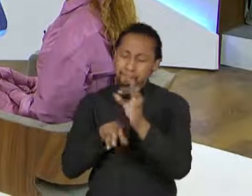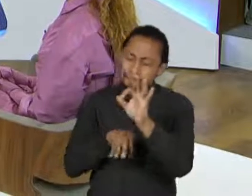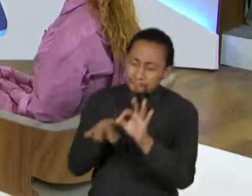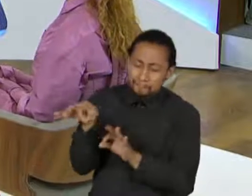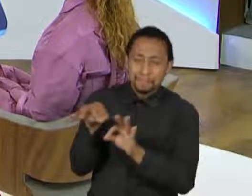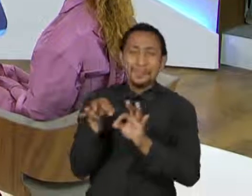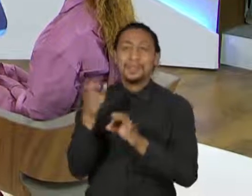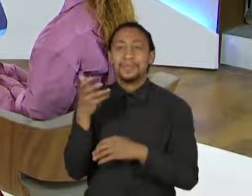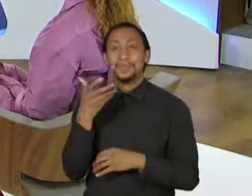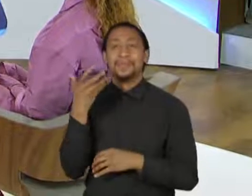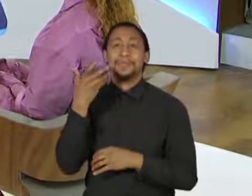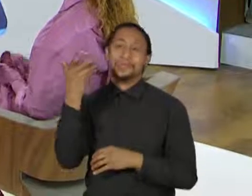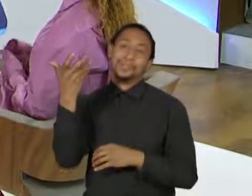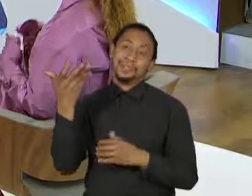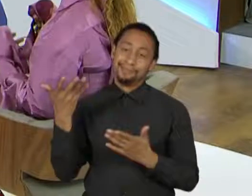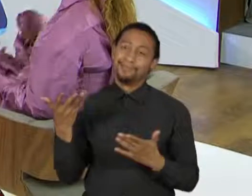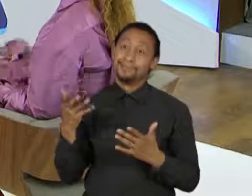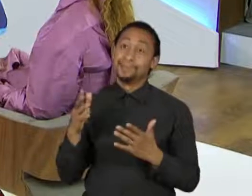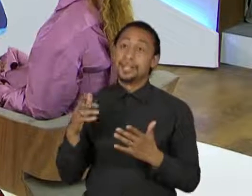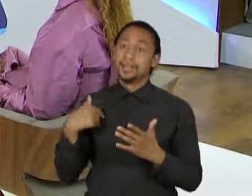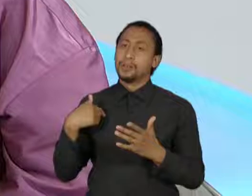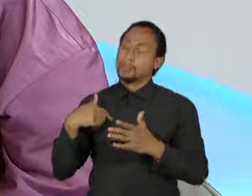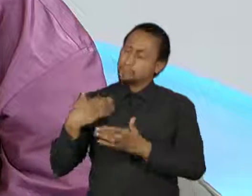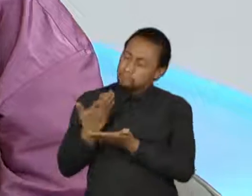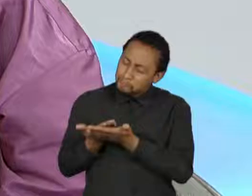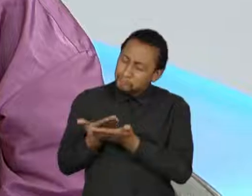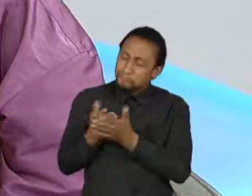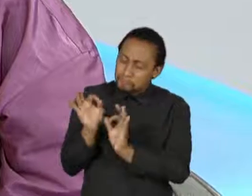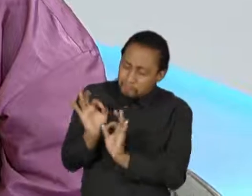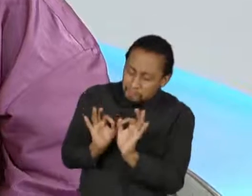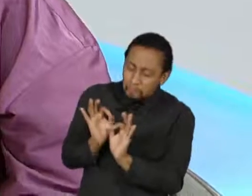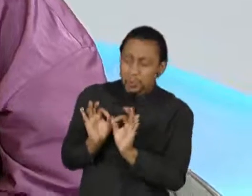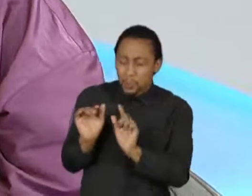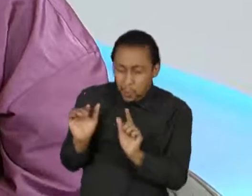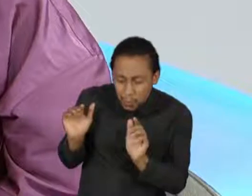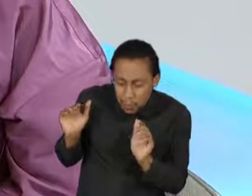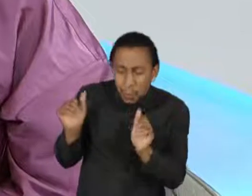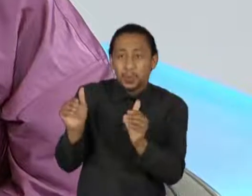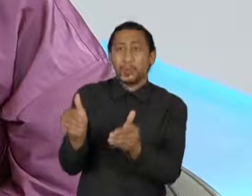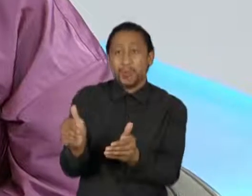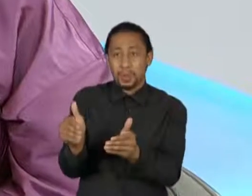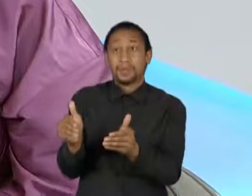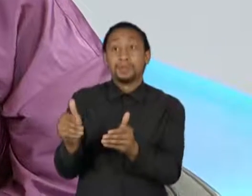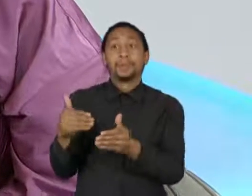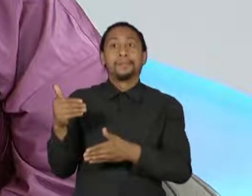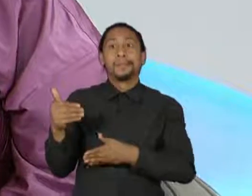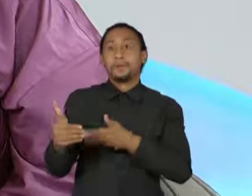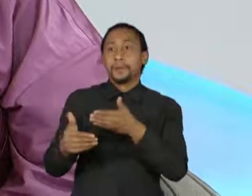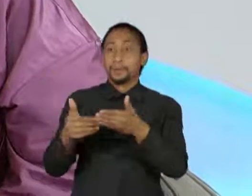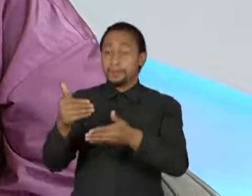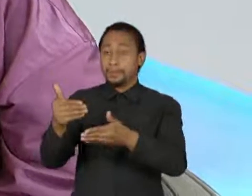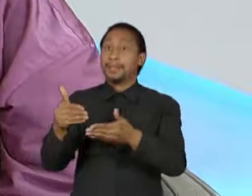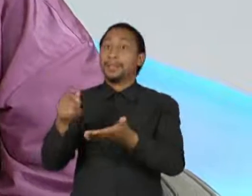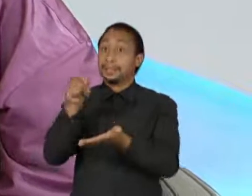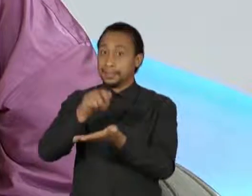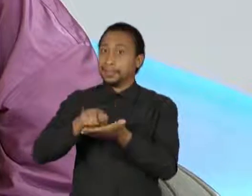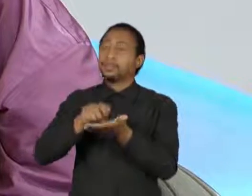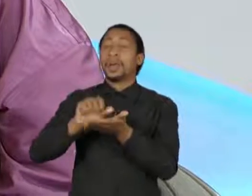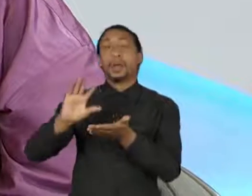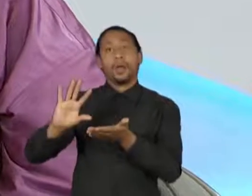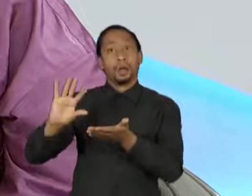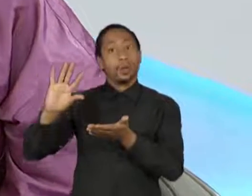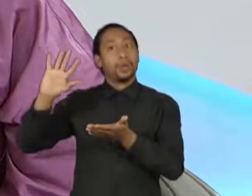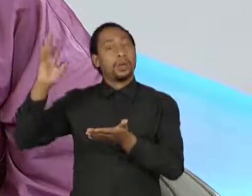um disco onde eu me dediquei muito, foi um disco onde, dentro do processo dele, muitas coisas terríveis